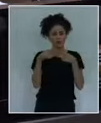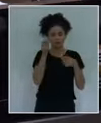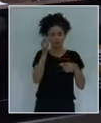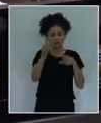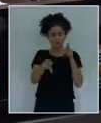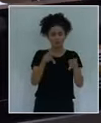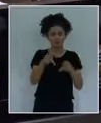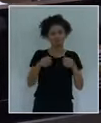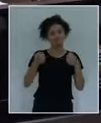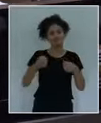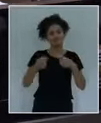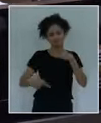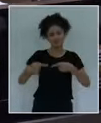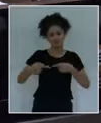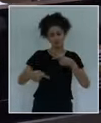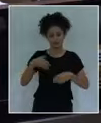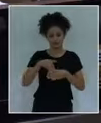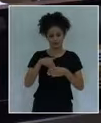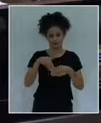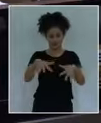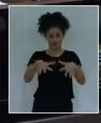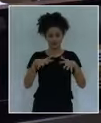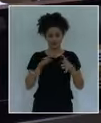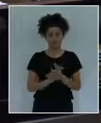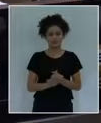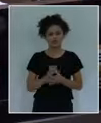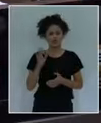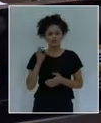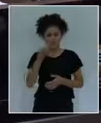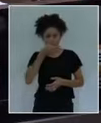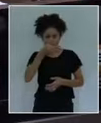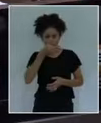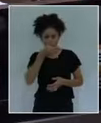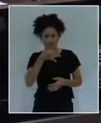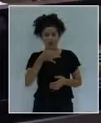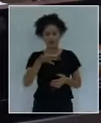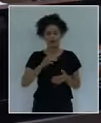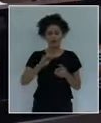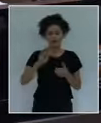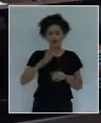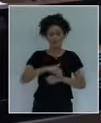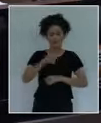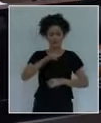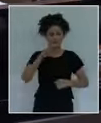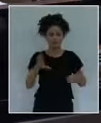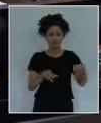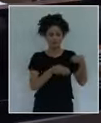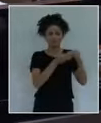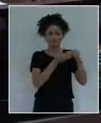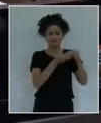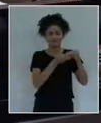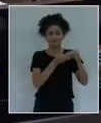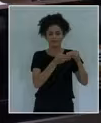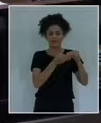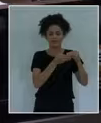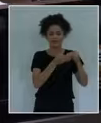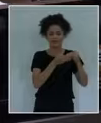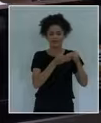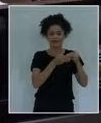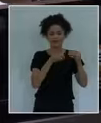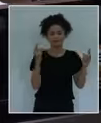ser discutido e votado em plenário, a comissão apenas sugere emenda de redação na ementa do projeto, com